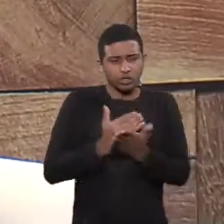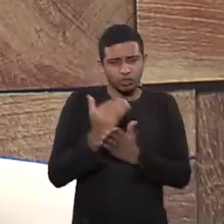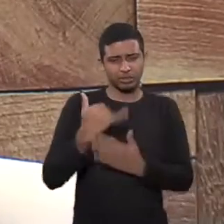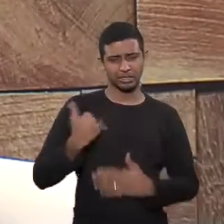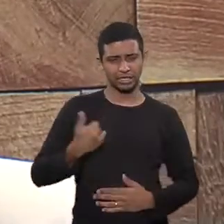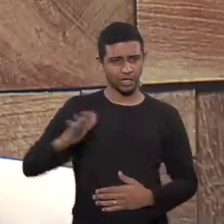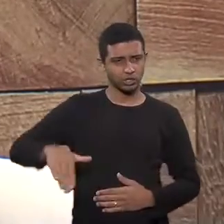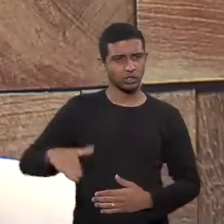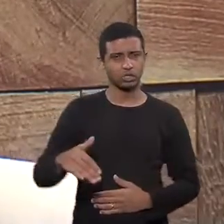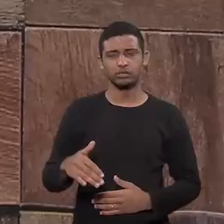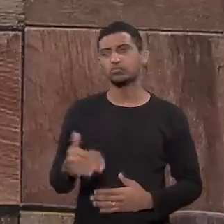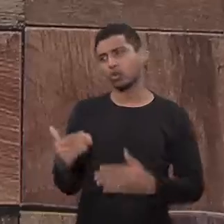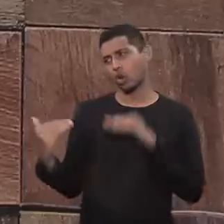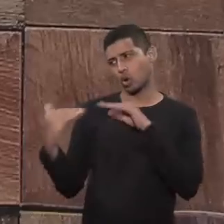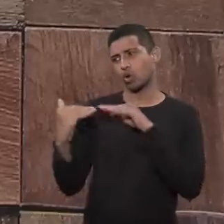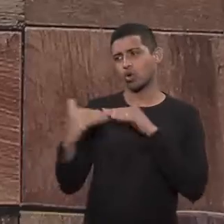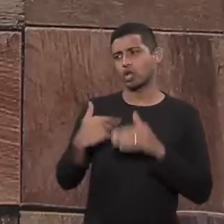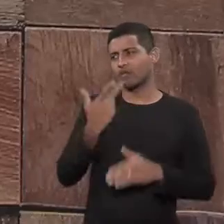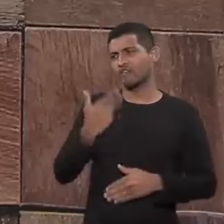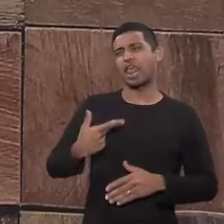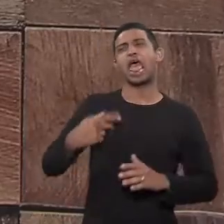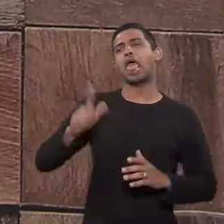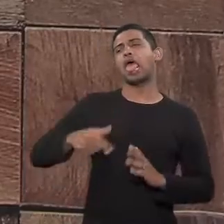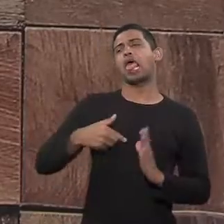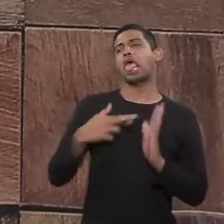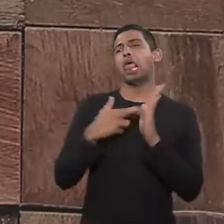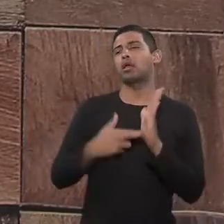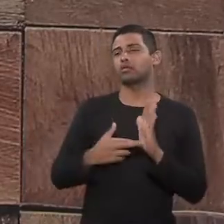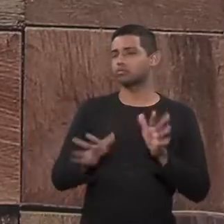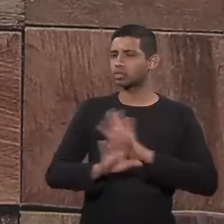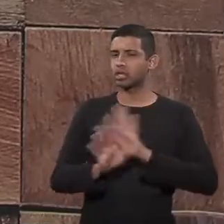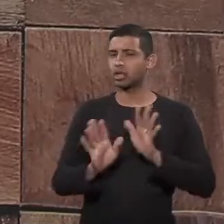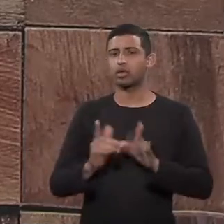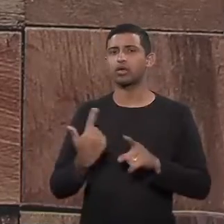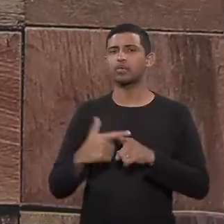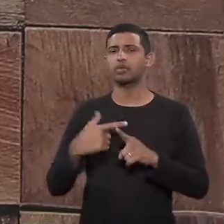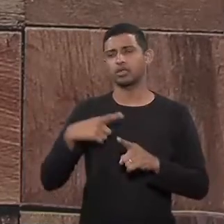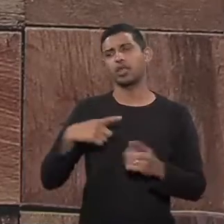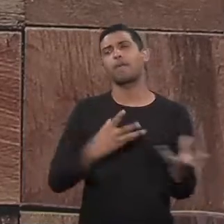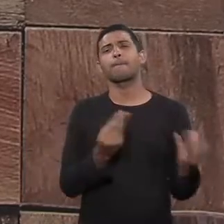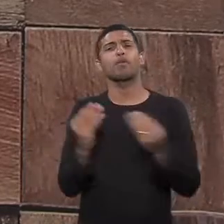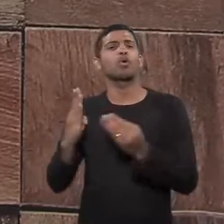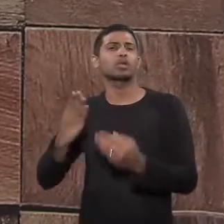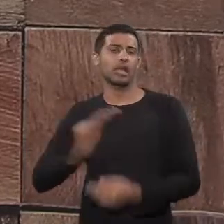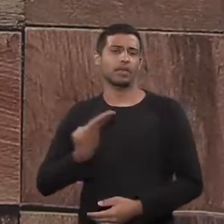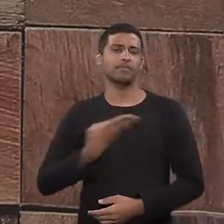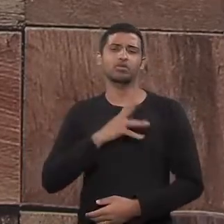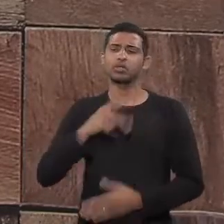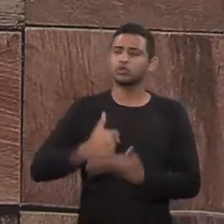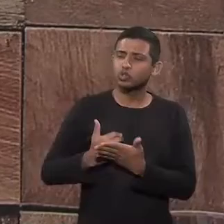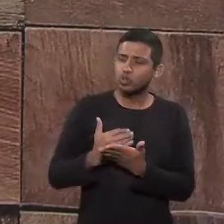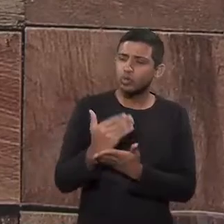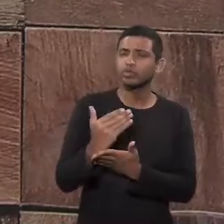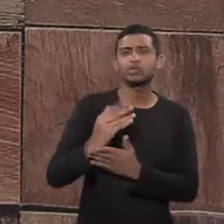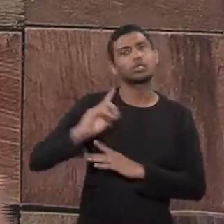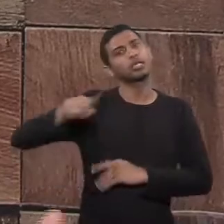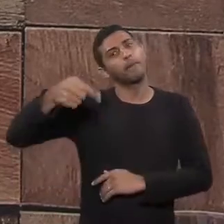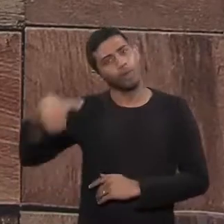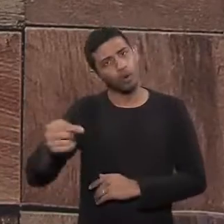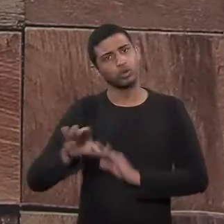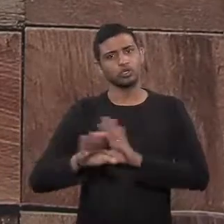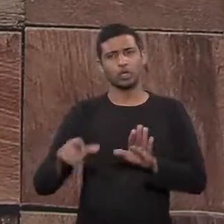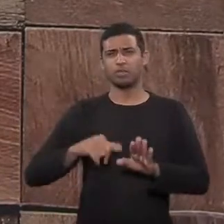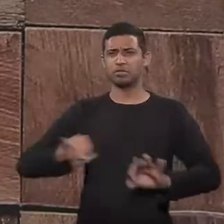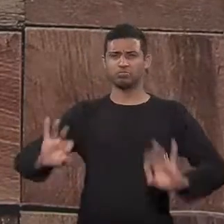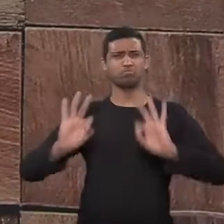importante começar nessa fase? Concordo. Eu não vou dizer que é uma regra, porque eu tenho colegas, assim, artistas que começaram